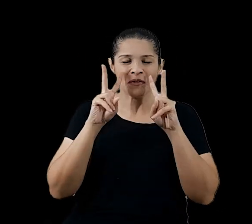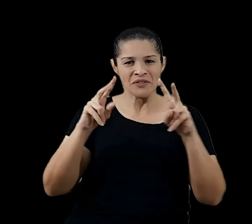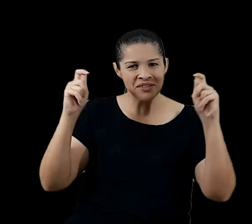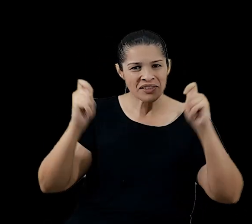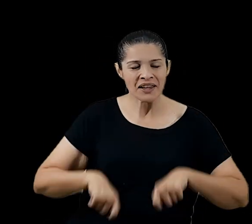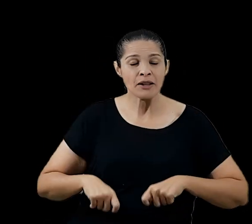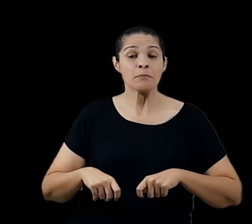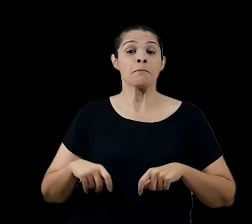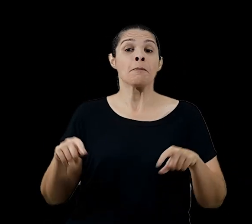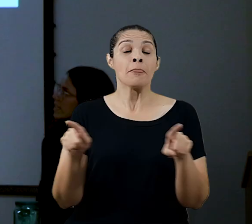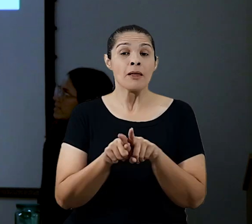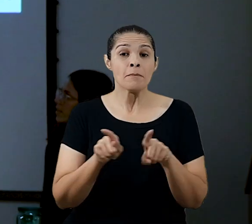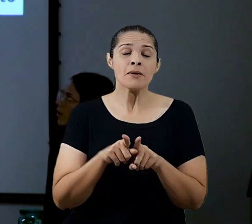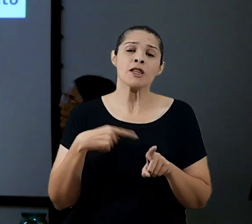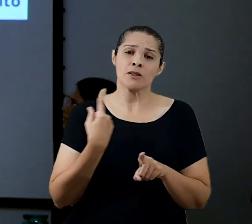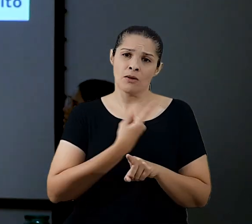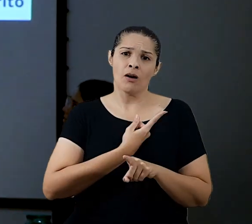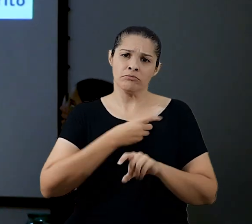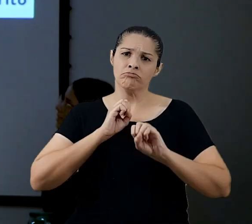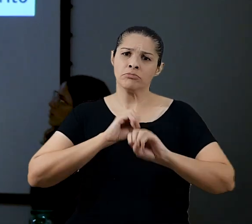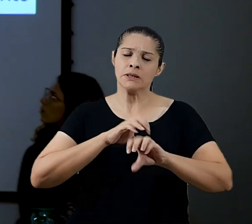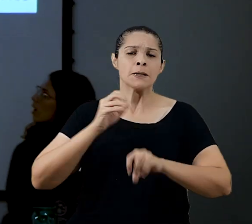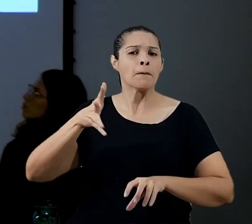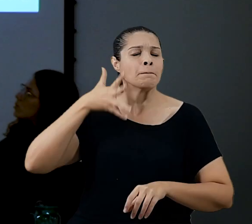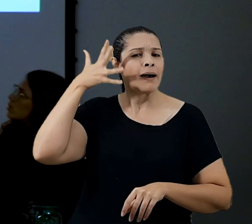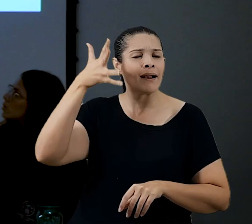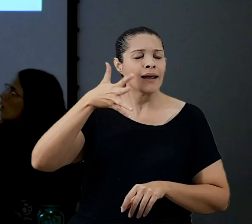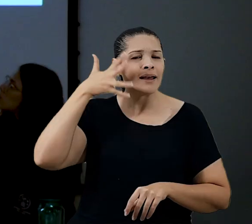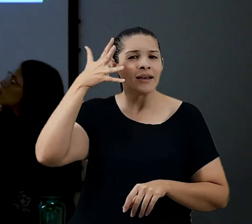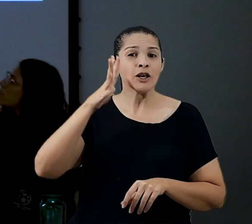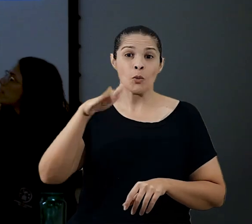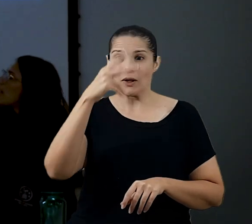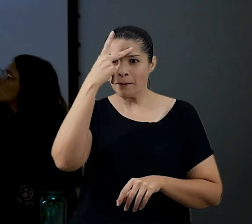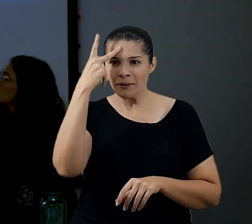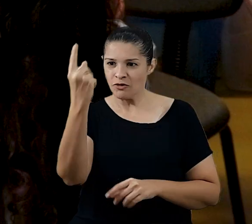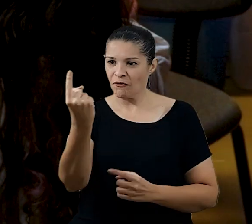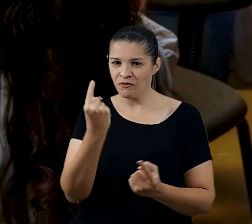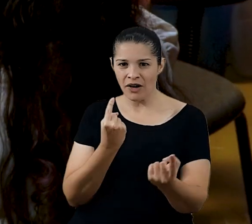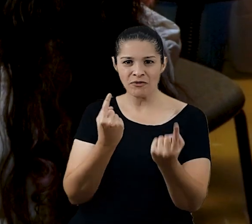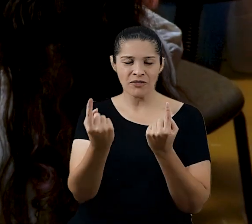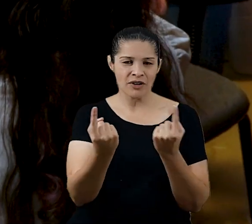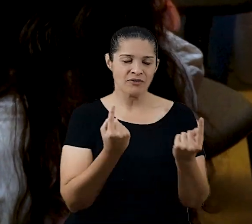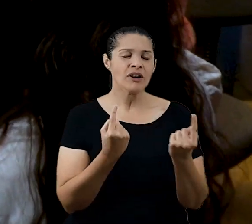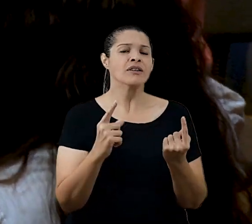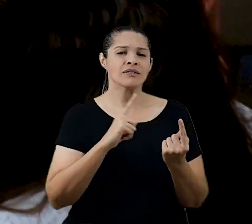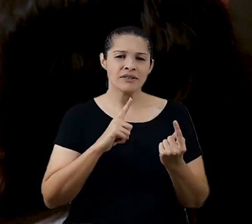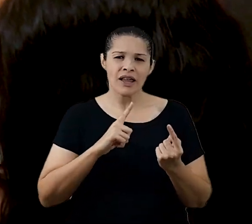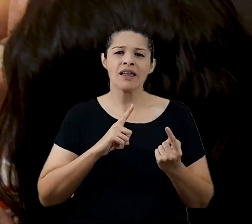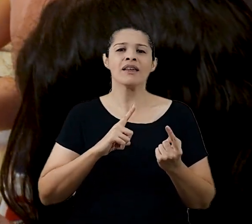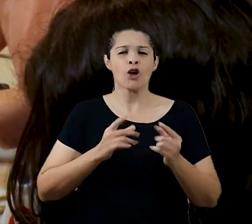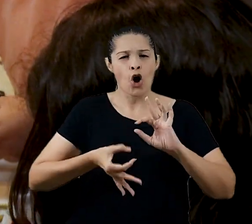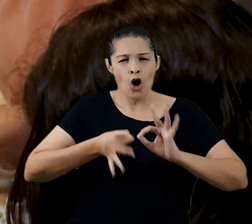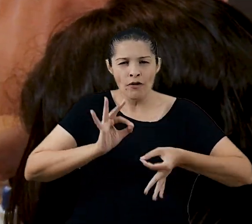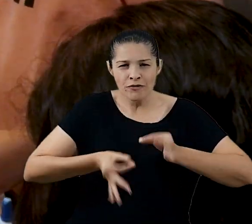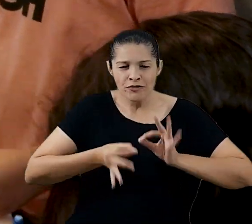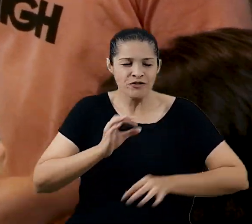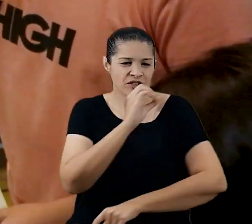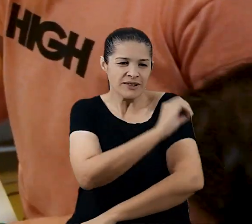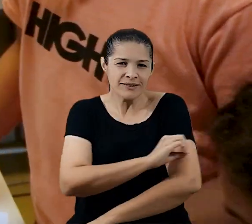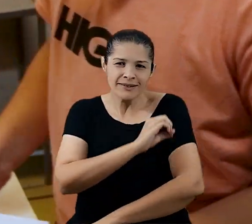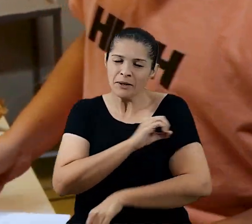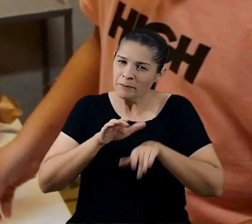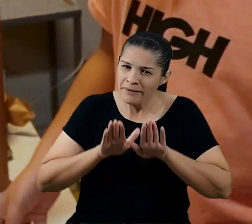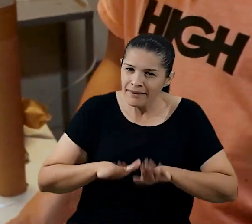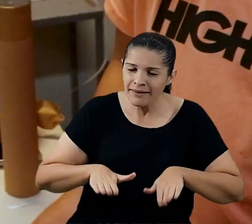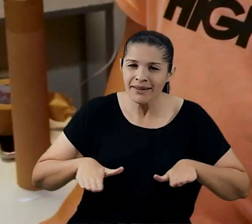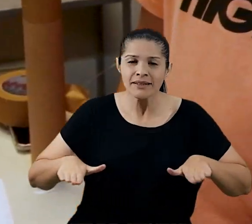Também a gente ministra palestras durante esses atendimentos públicos, faz oficinas para crianças, né? Oficinas